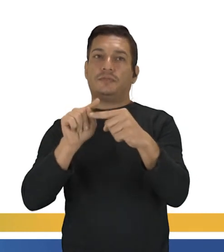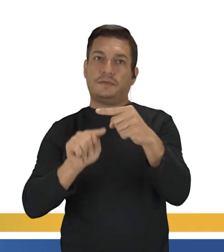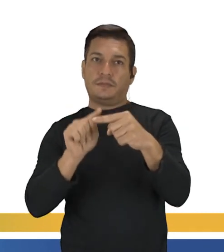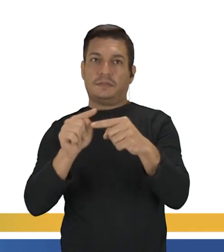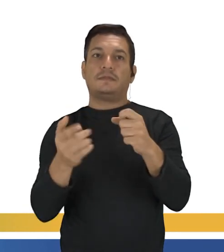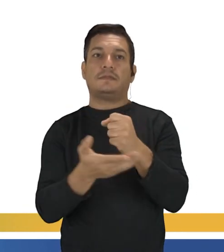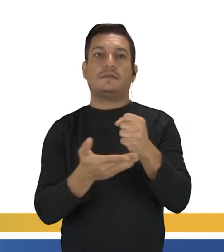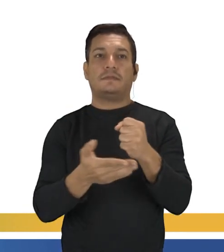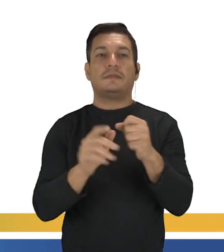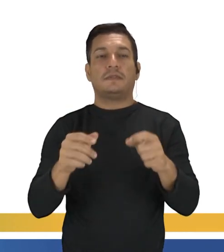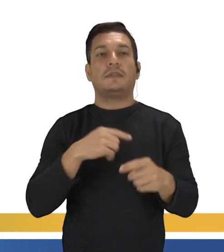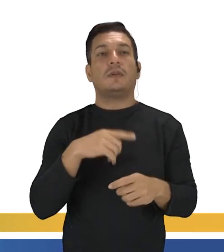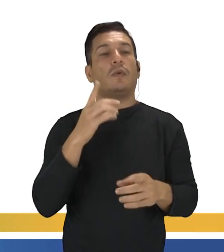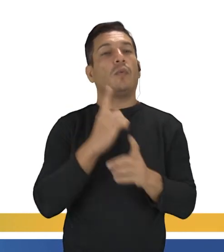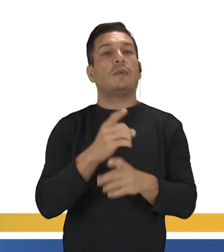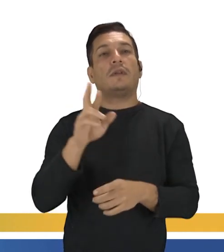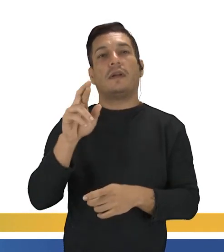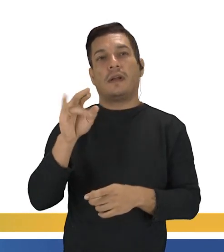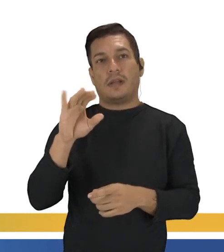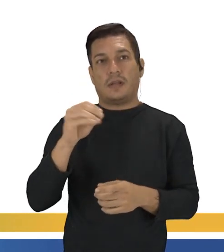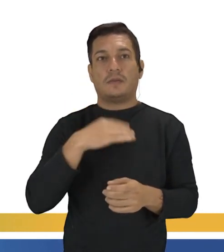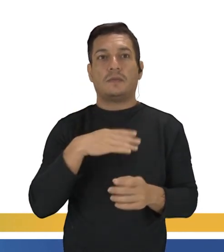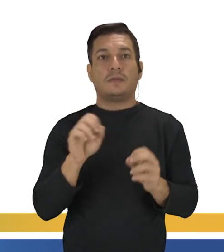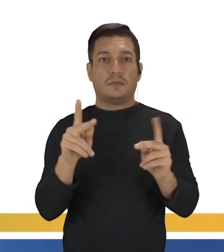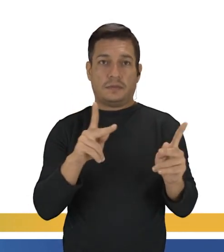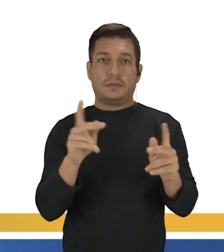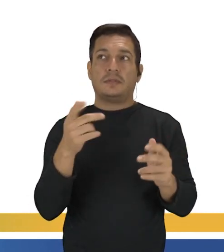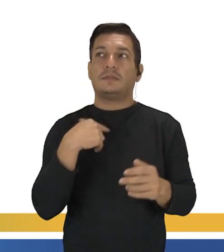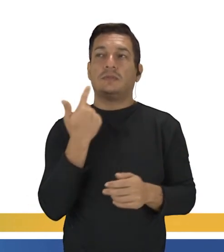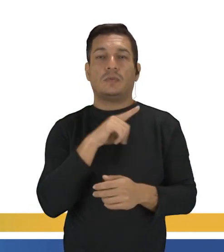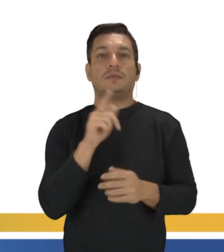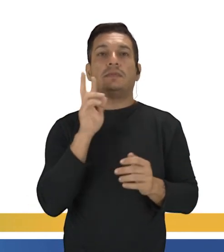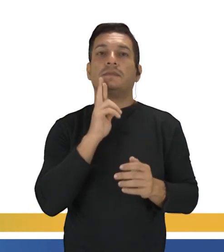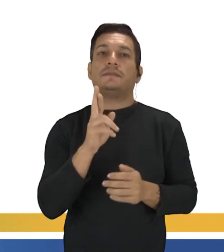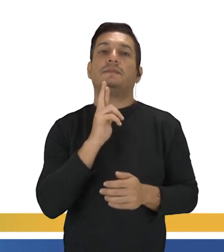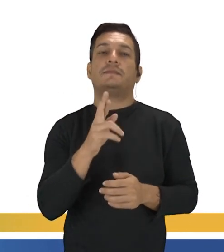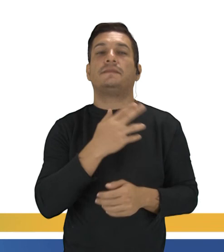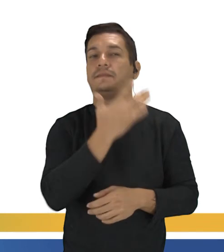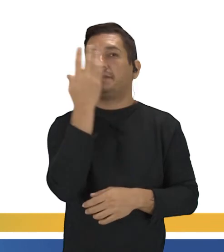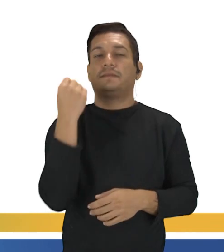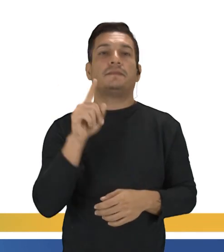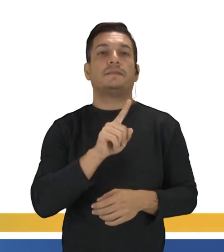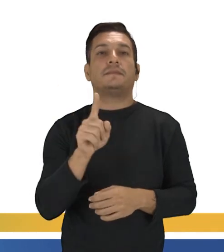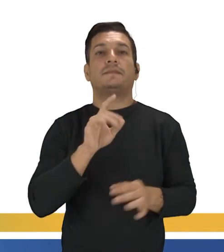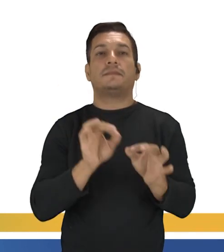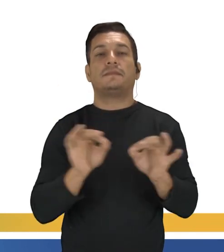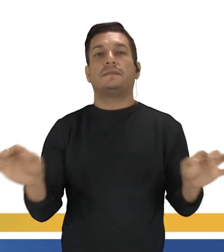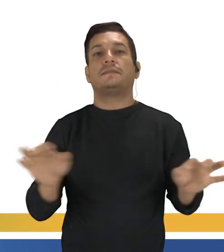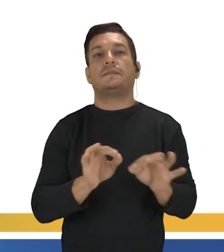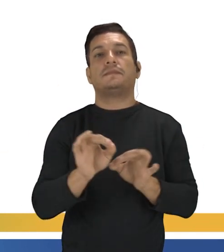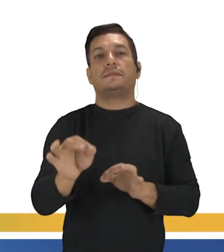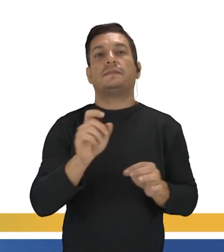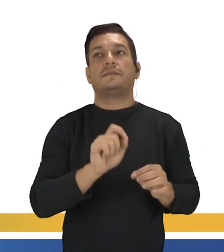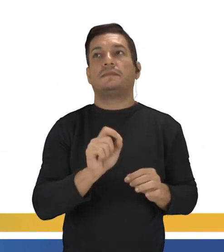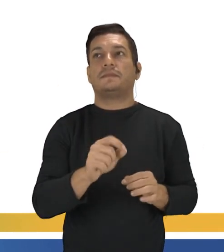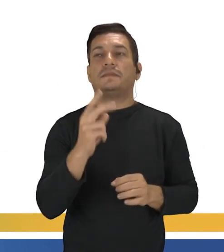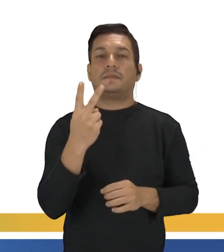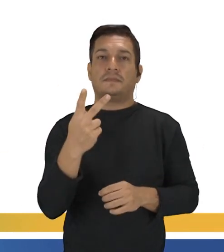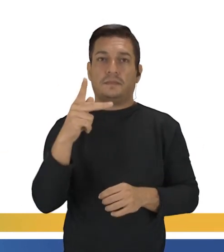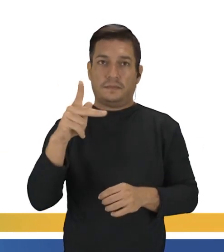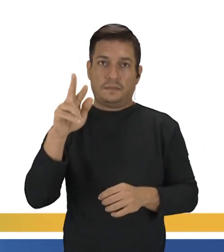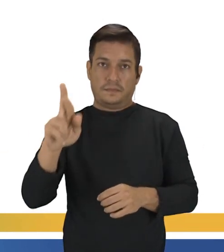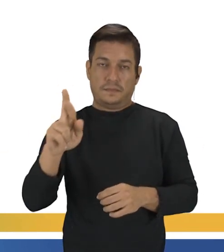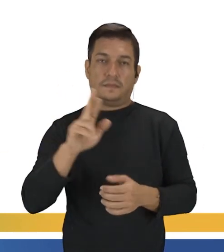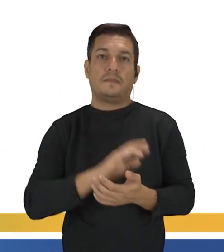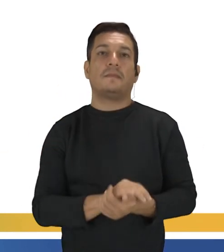com base nisso eu acho o raio. Então, ok? Assim a gente consegue resolver. Não esqueçam que o comprimento de uma circunferência é